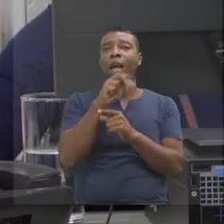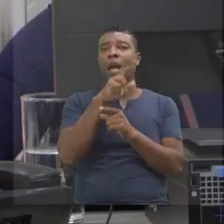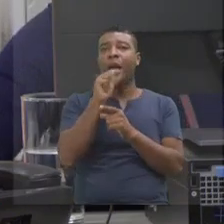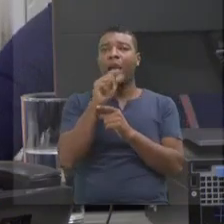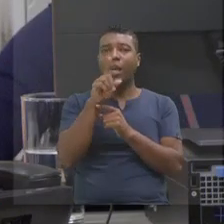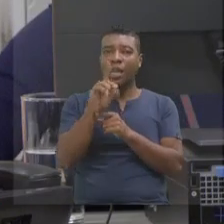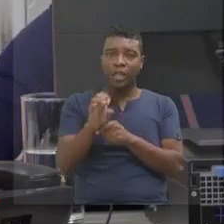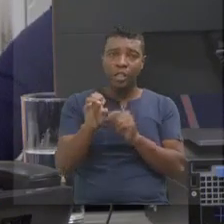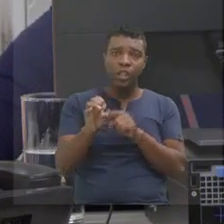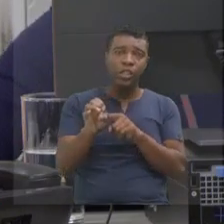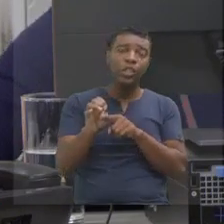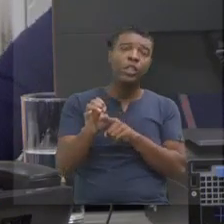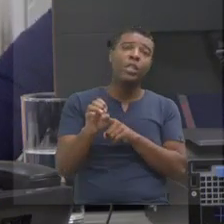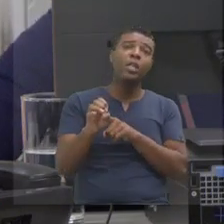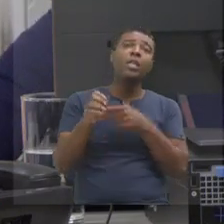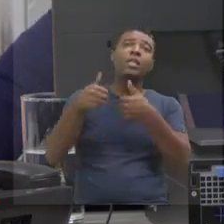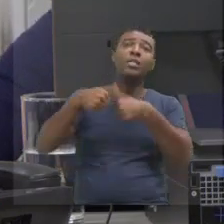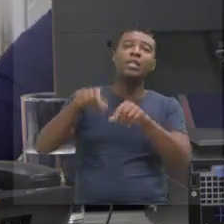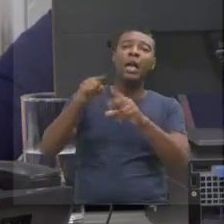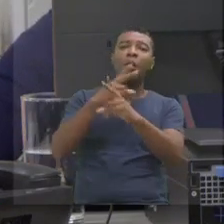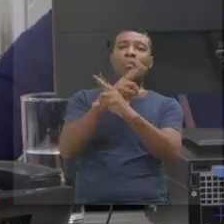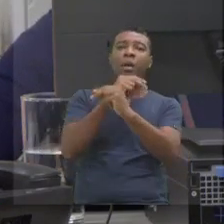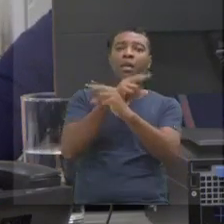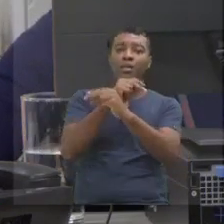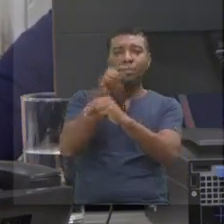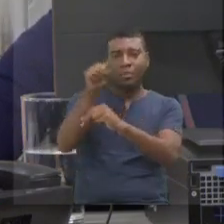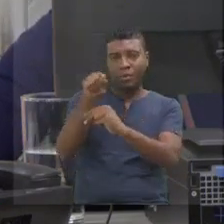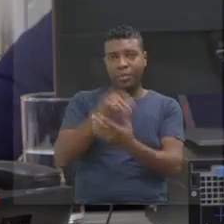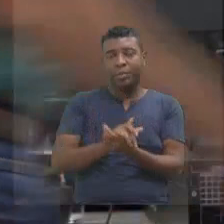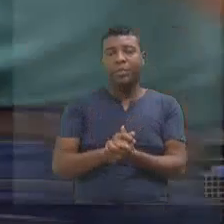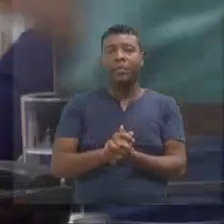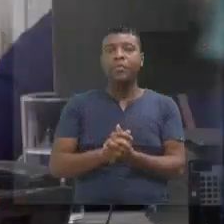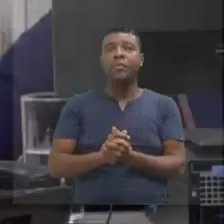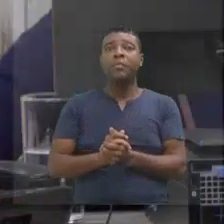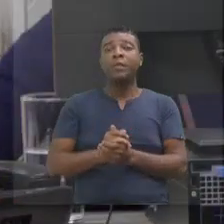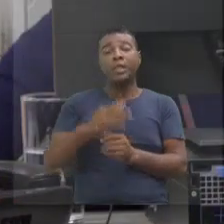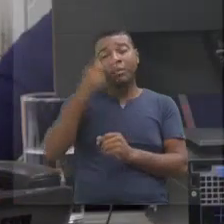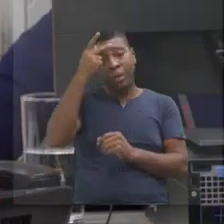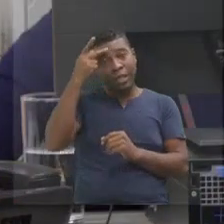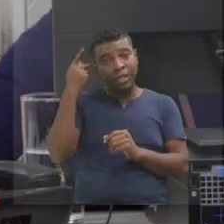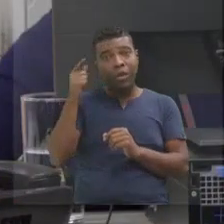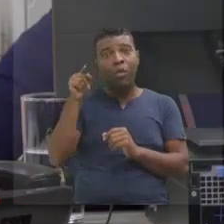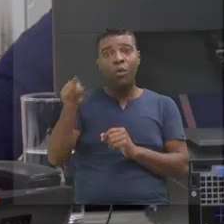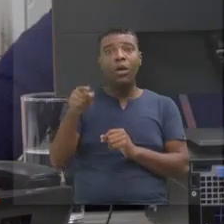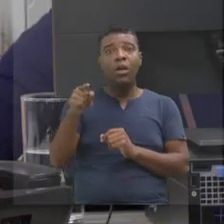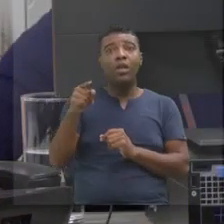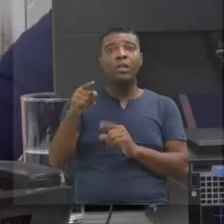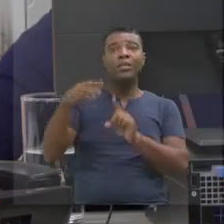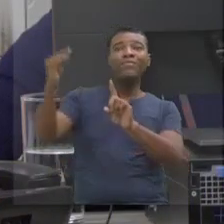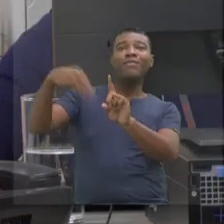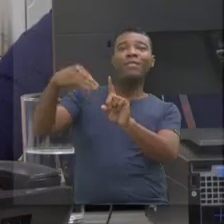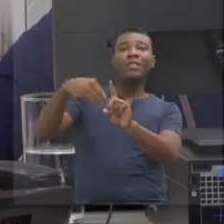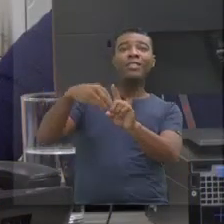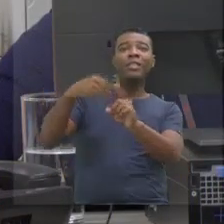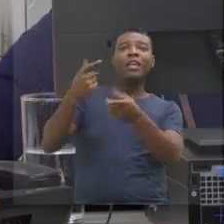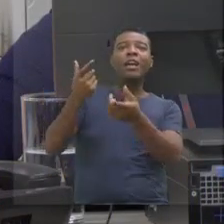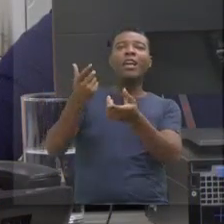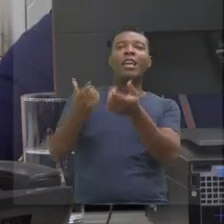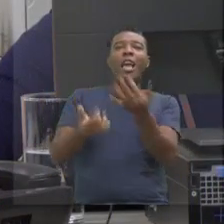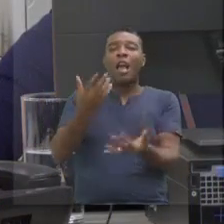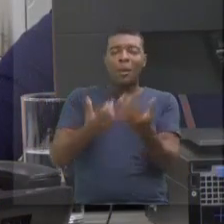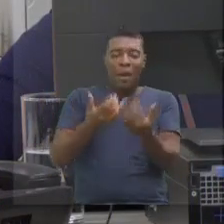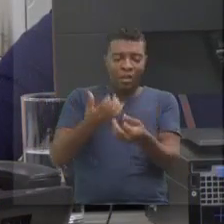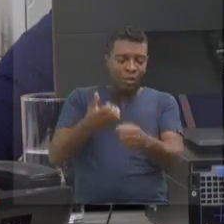em Patos de Minas Ele atende as pessoas que são vítimas de queimadura isso nós tivemos